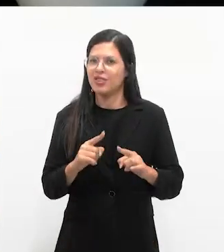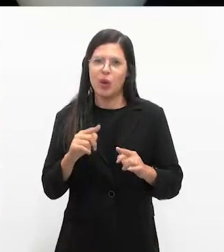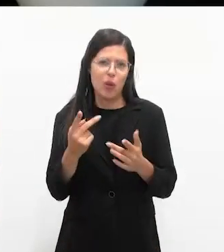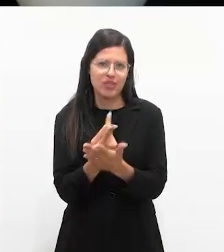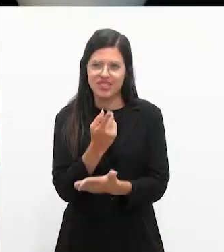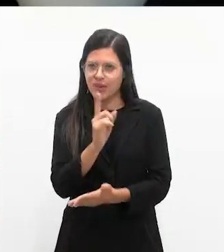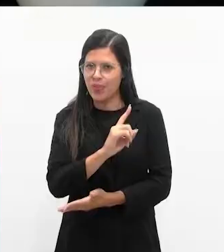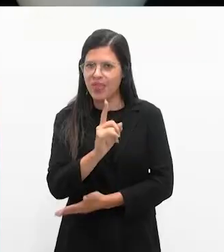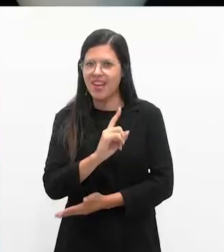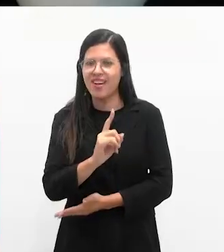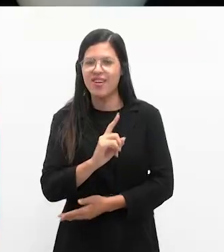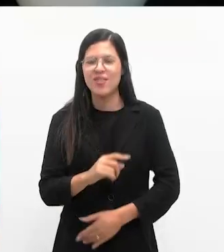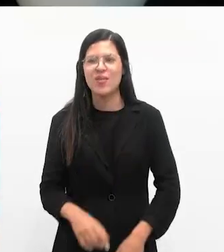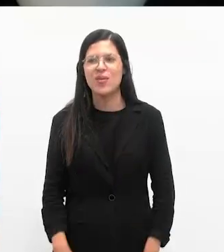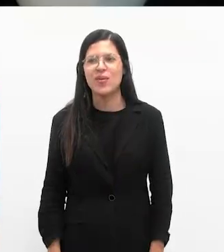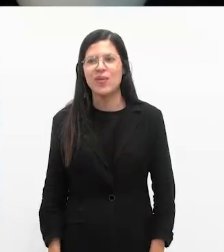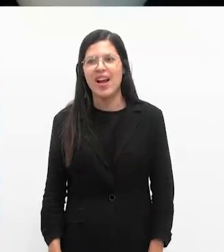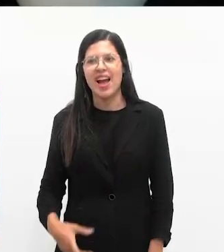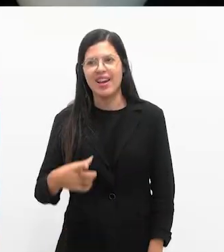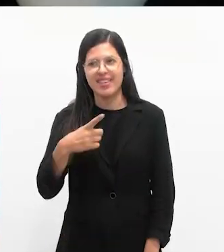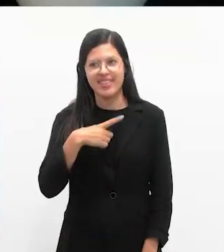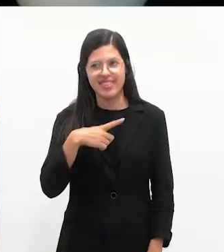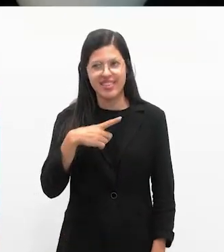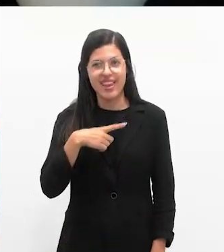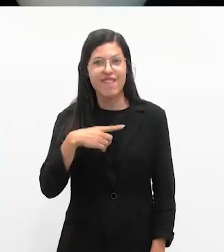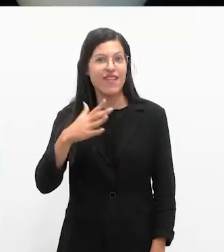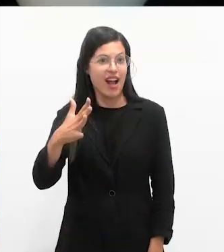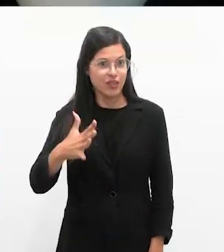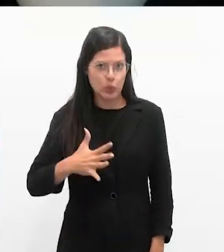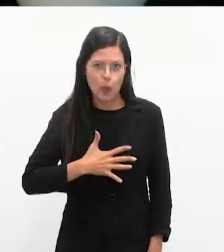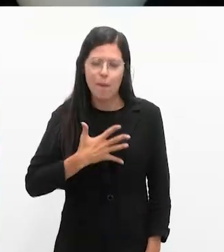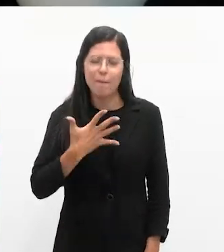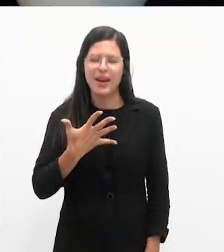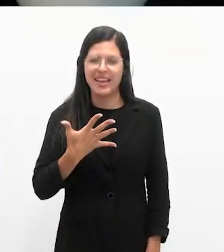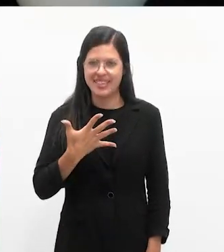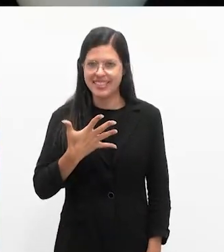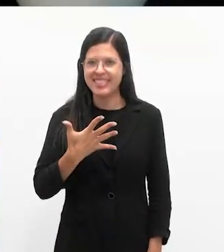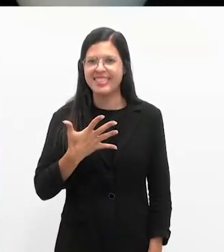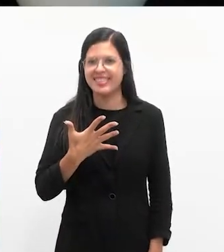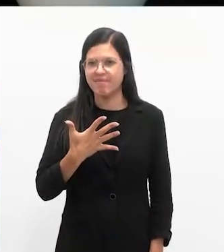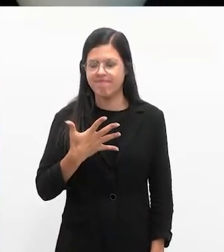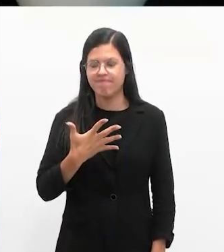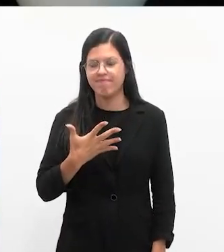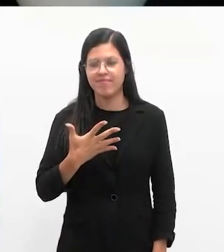que não foi. E aí surge a surpresa